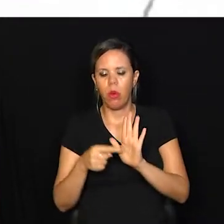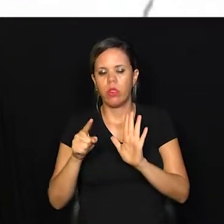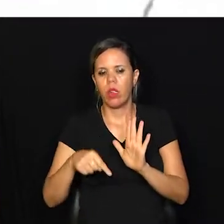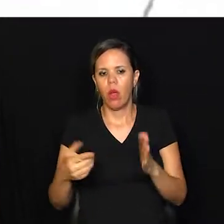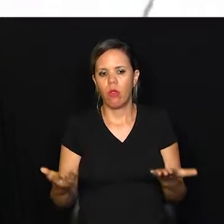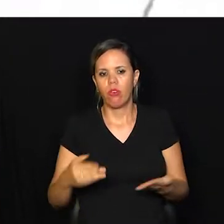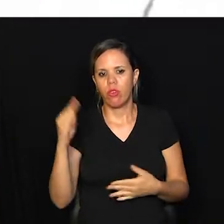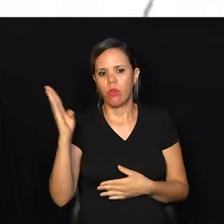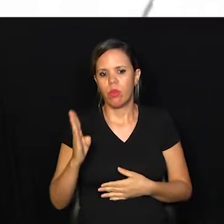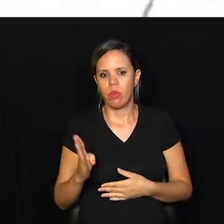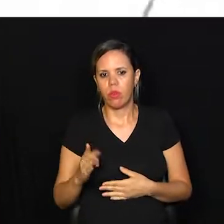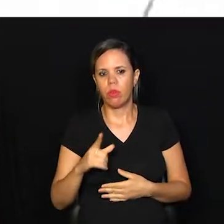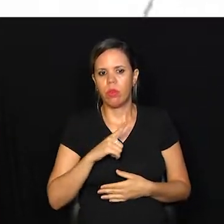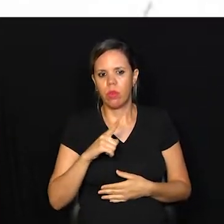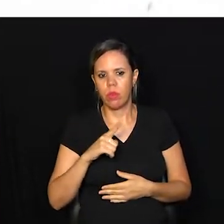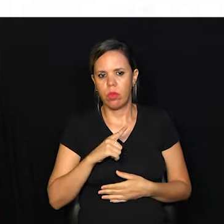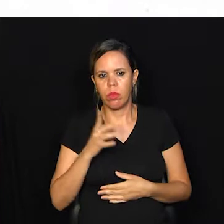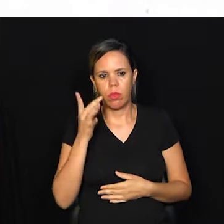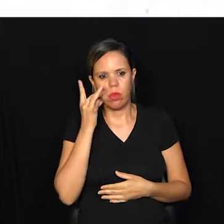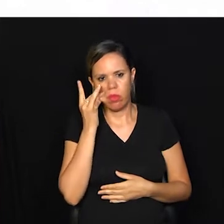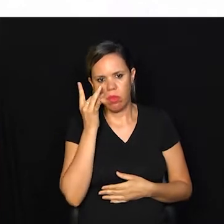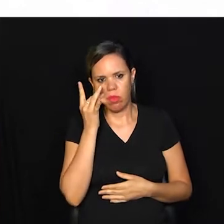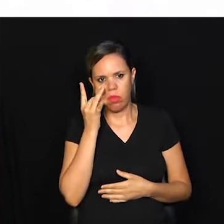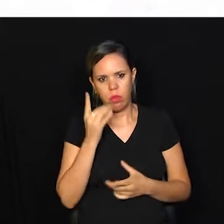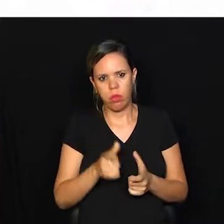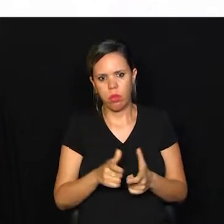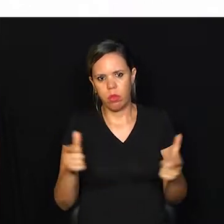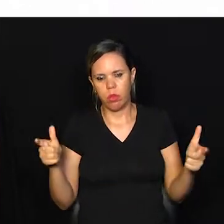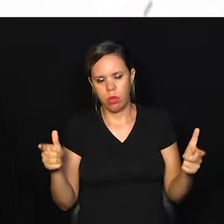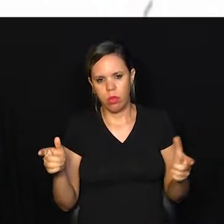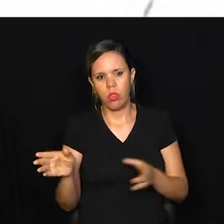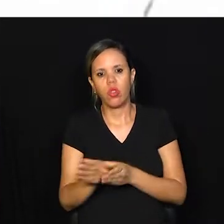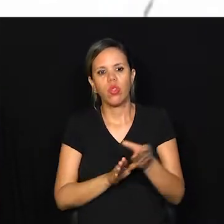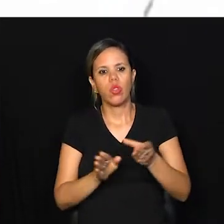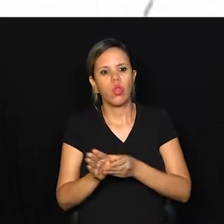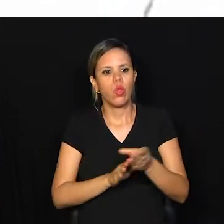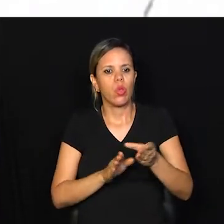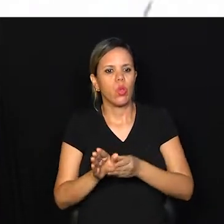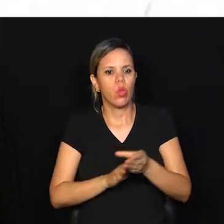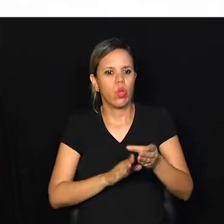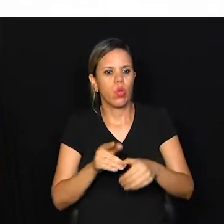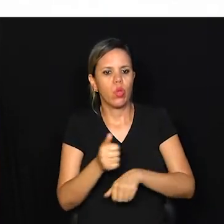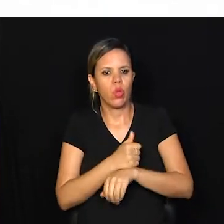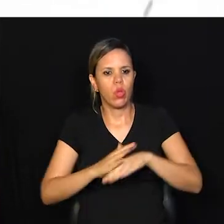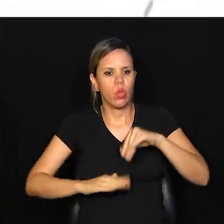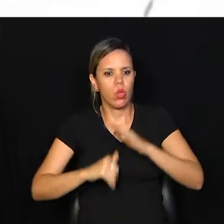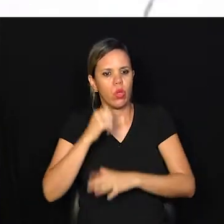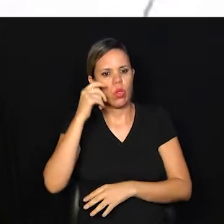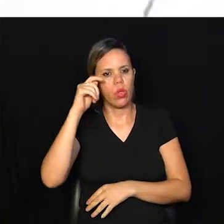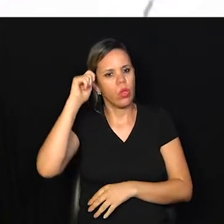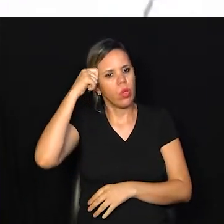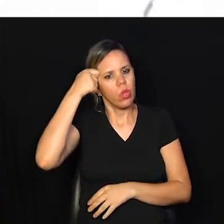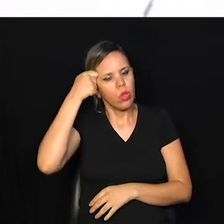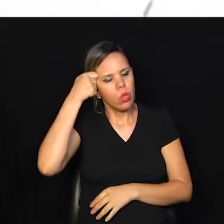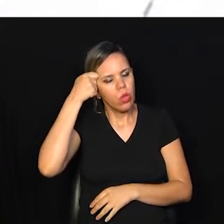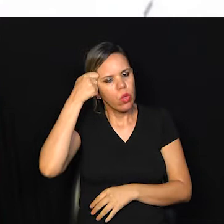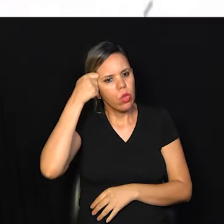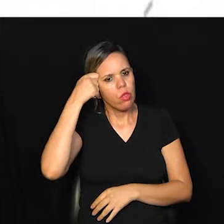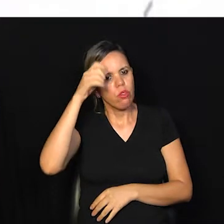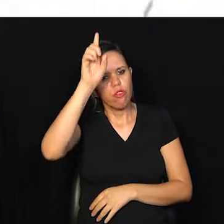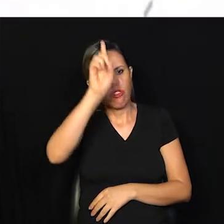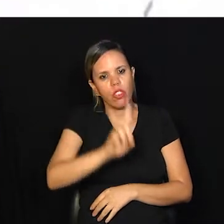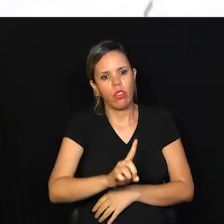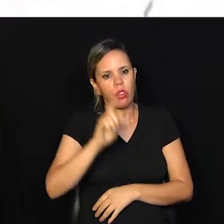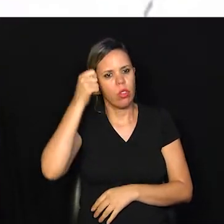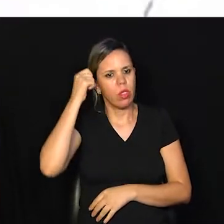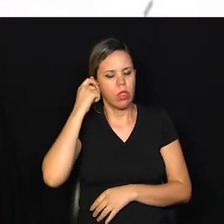hoje no Brasil que tenha uma presença grande de conselheiros negros, de diretores negros. Então, todos os